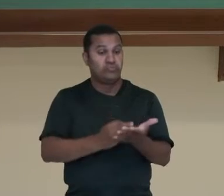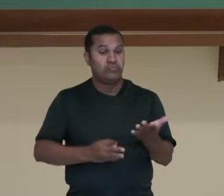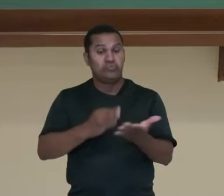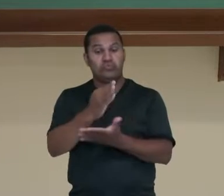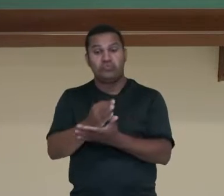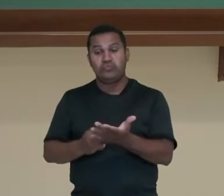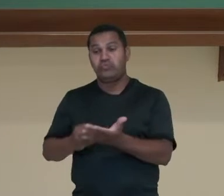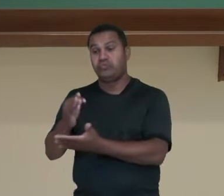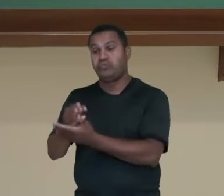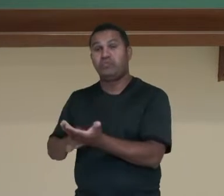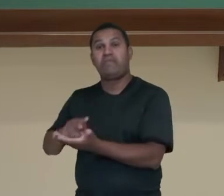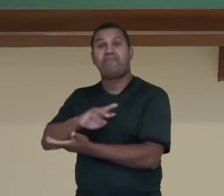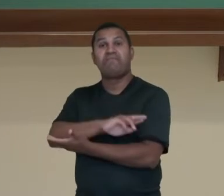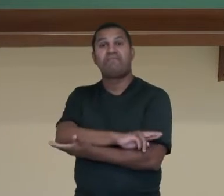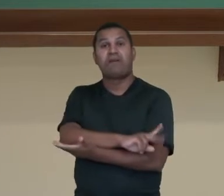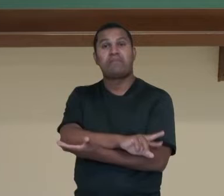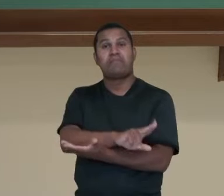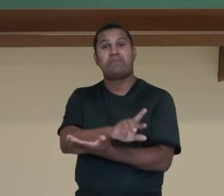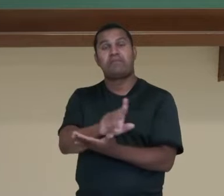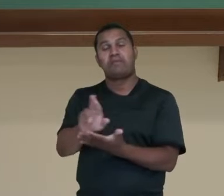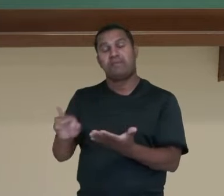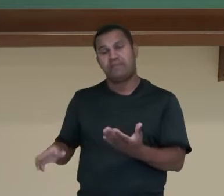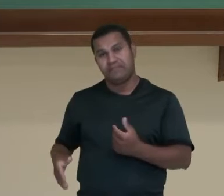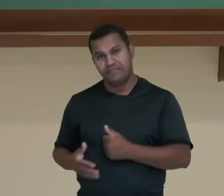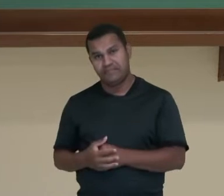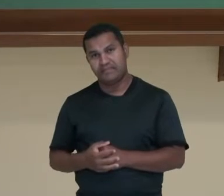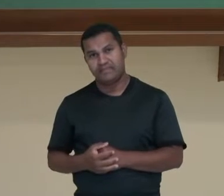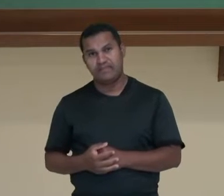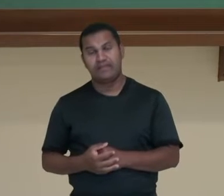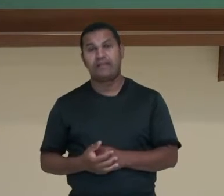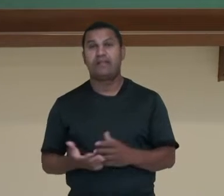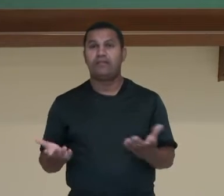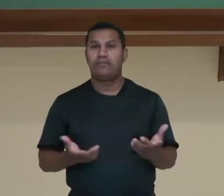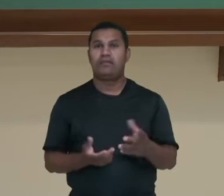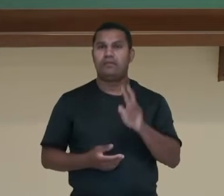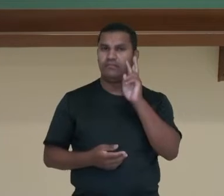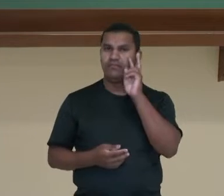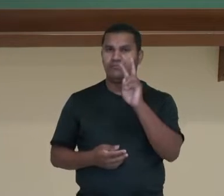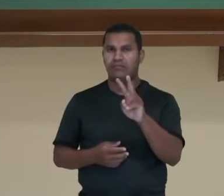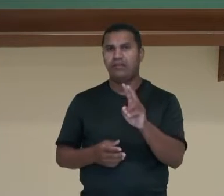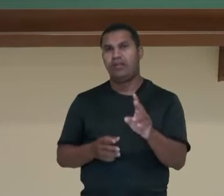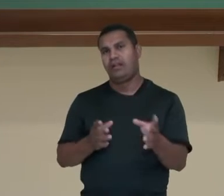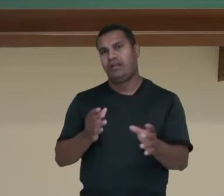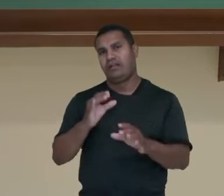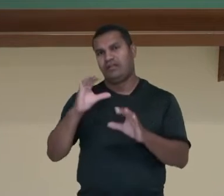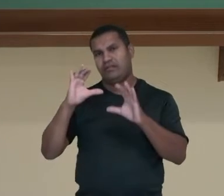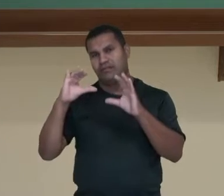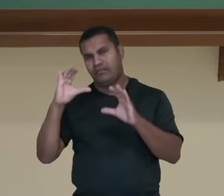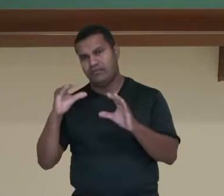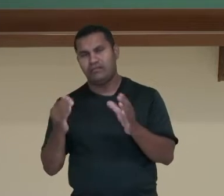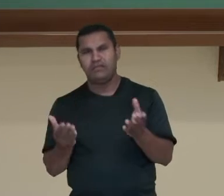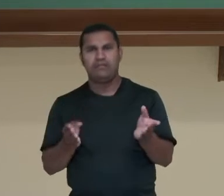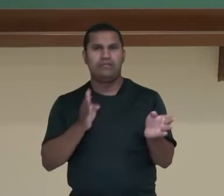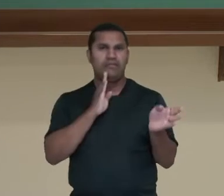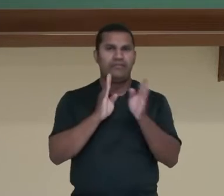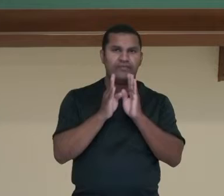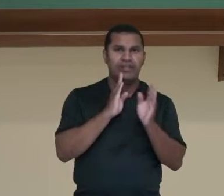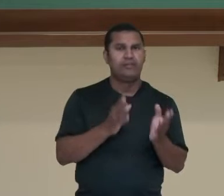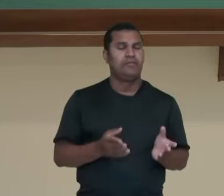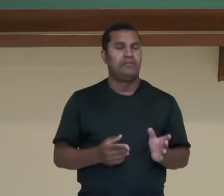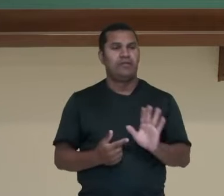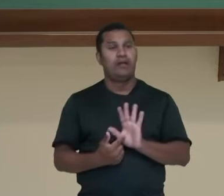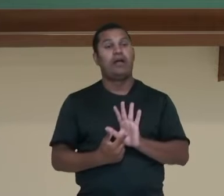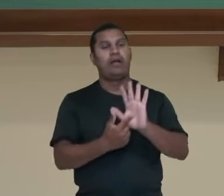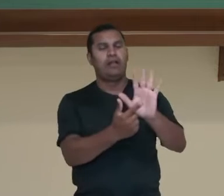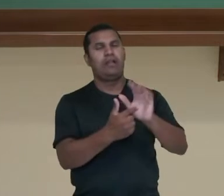tem lá no seu Facebook ou no seu Instagram, você segue uma página que vai falar sobre os filmes da Marvel,